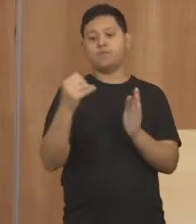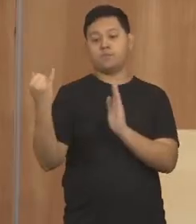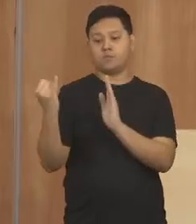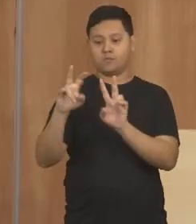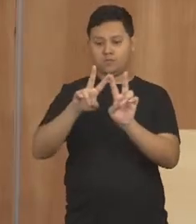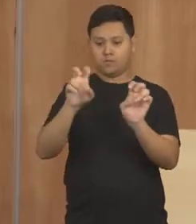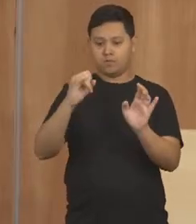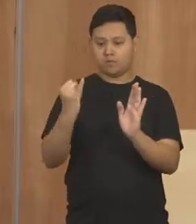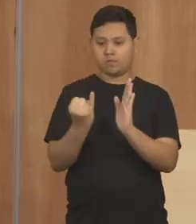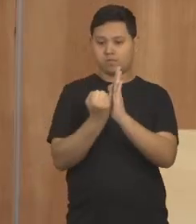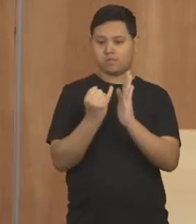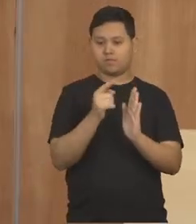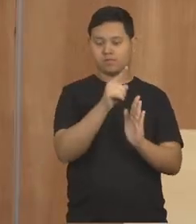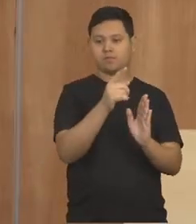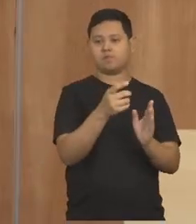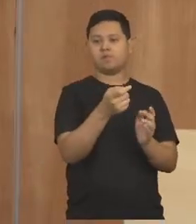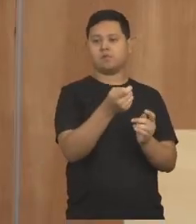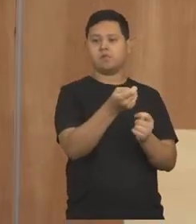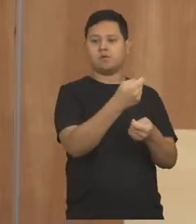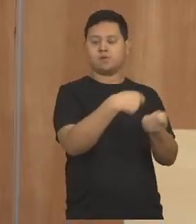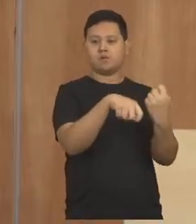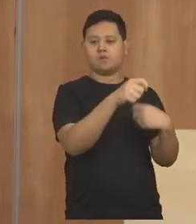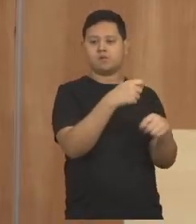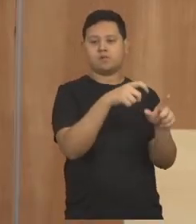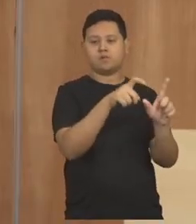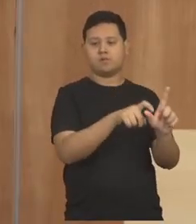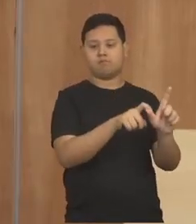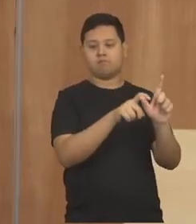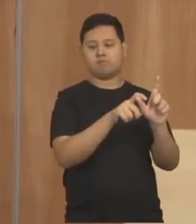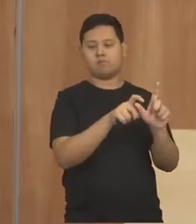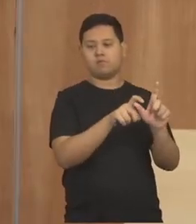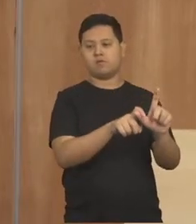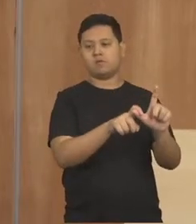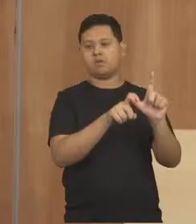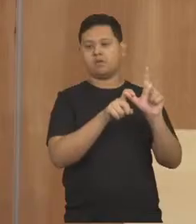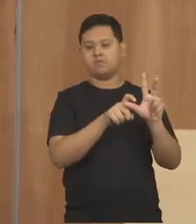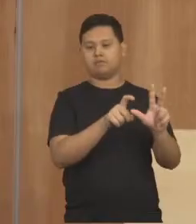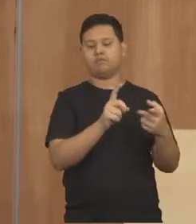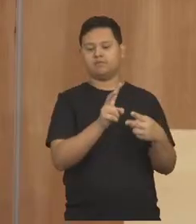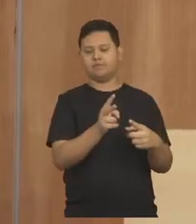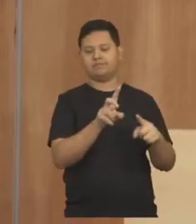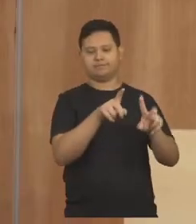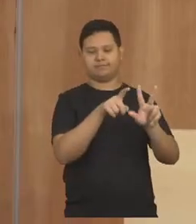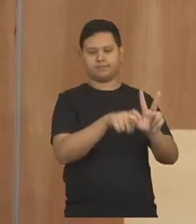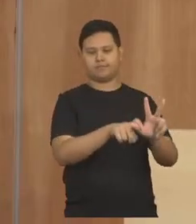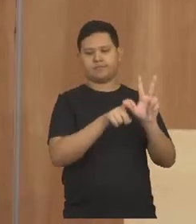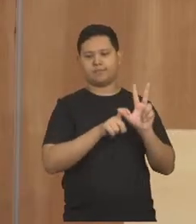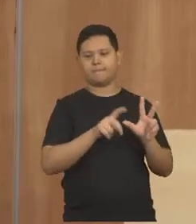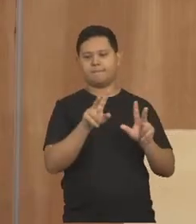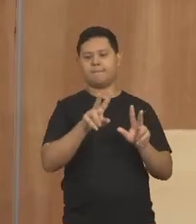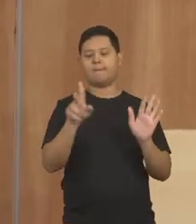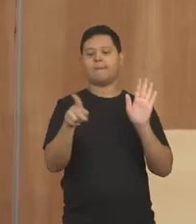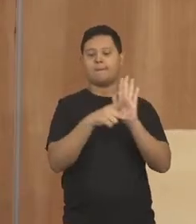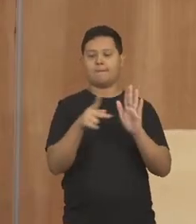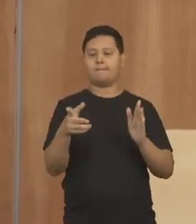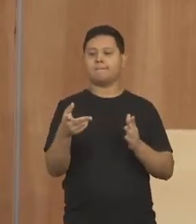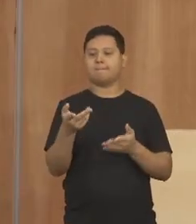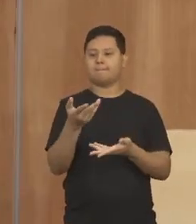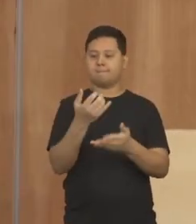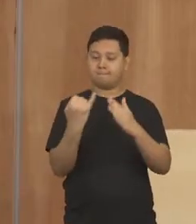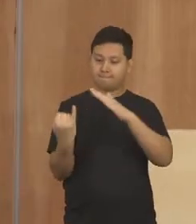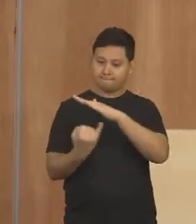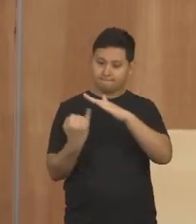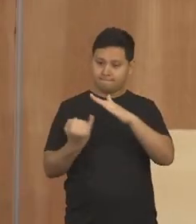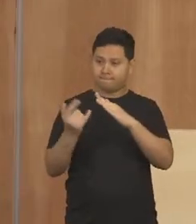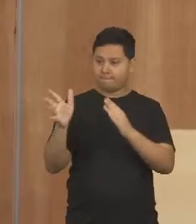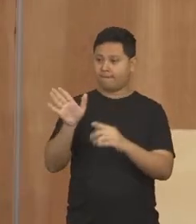renda para o financiamento de projetos específicos apresentados por entidades filantrópicas que atuam em prol